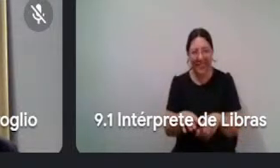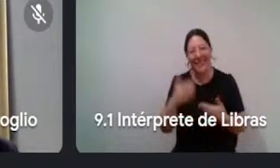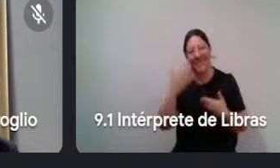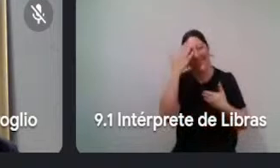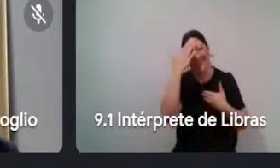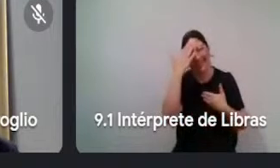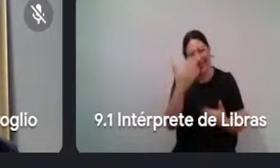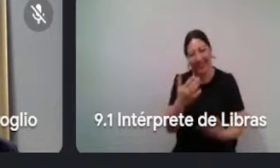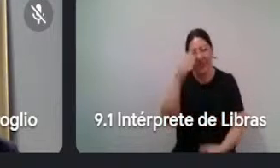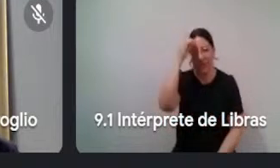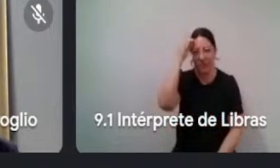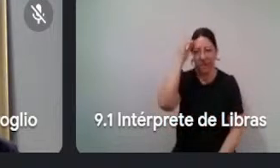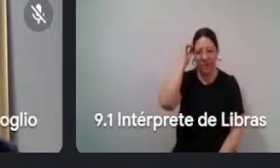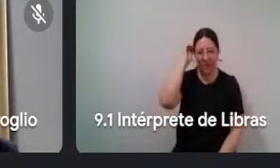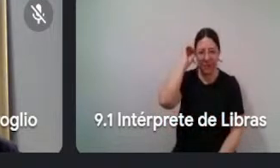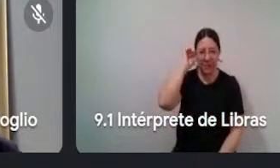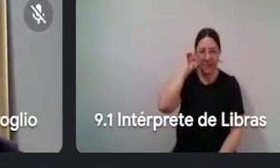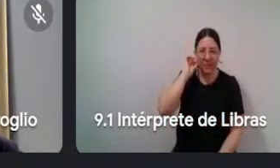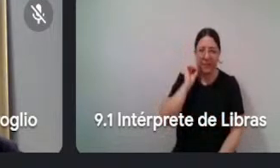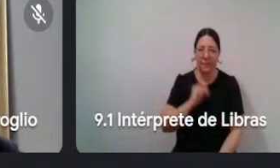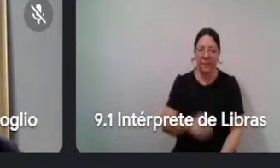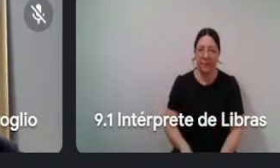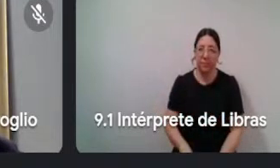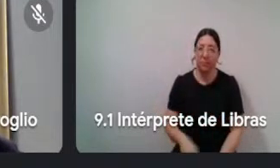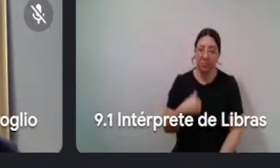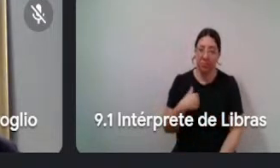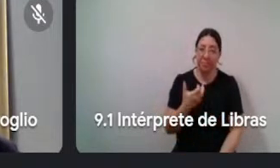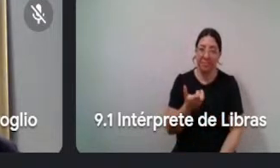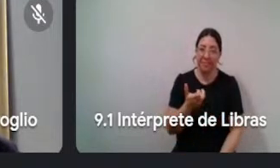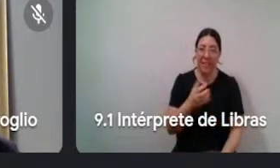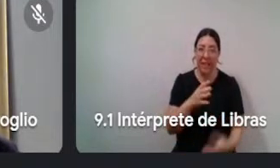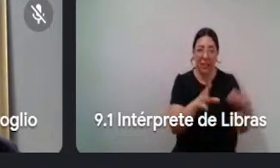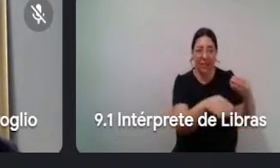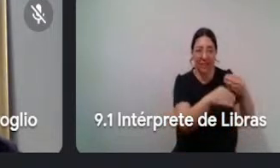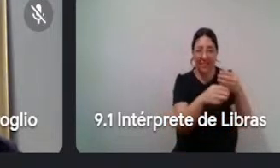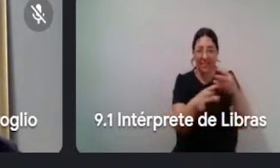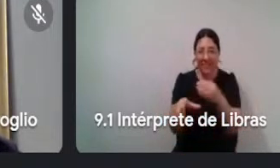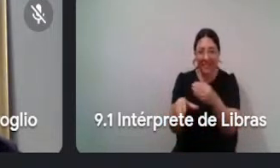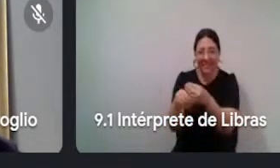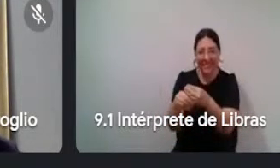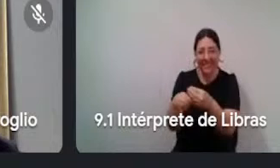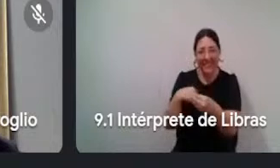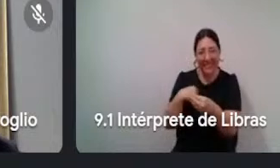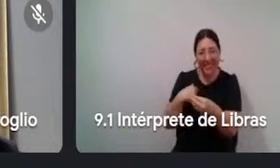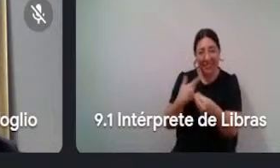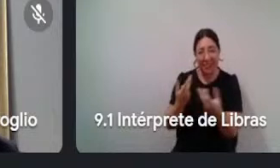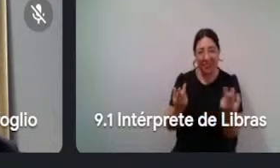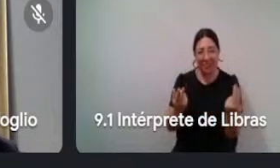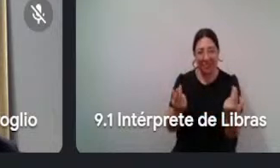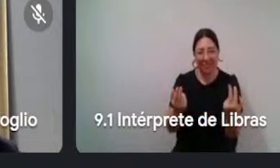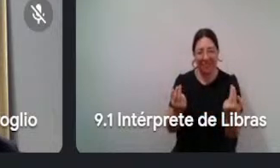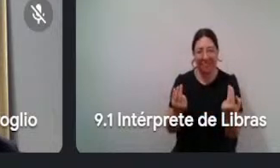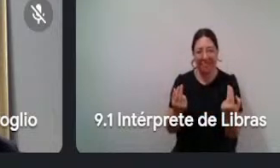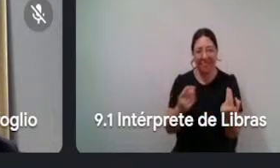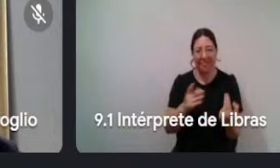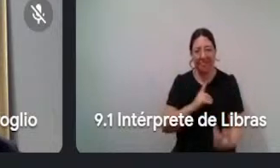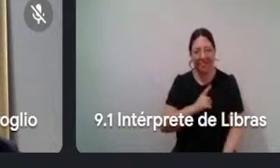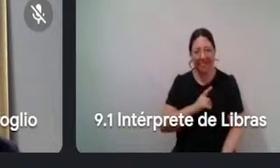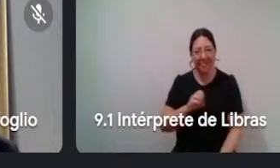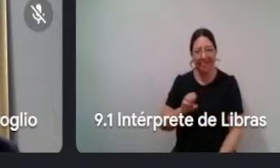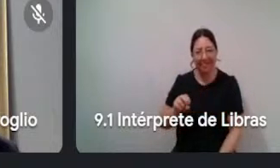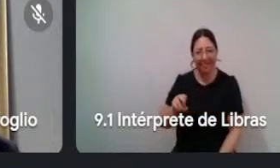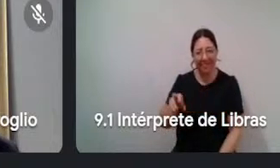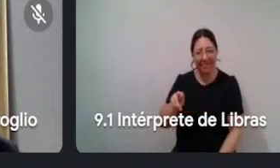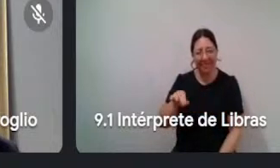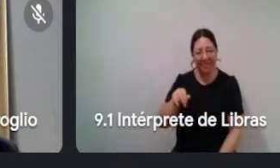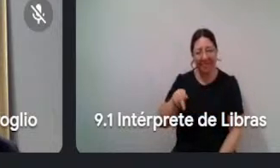só gostaria de me associar às palavras que já foram ditas também, em homenagem ao desembargador Eurípides, que sempre continuando o belíssimo trabalho